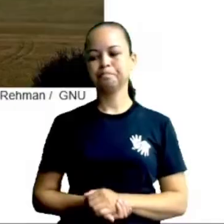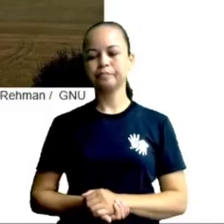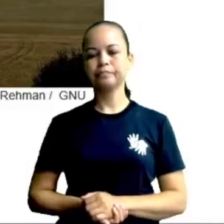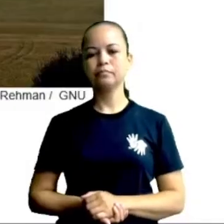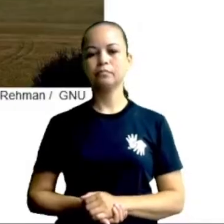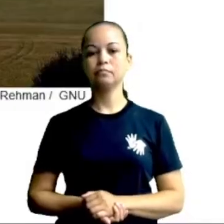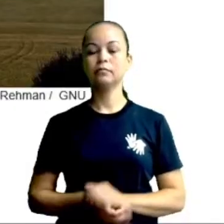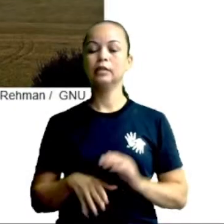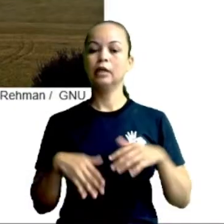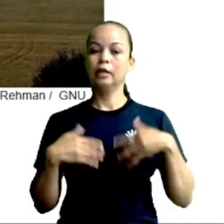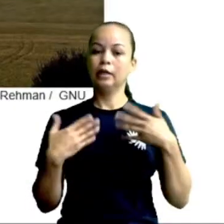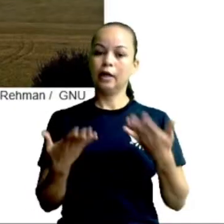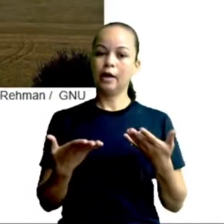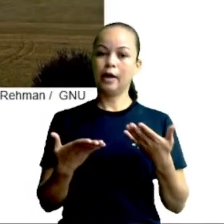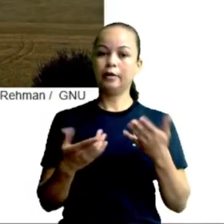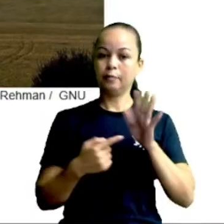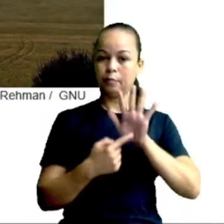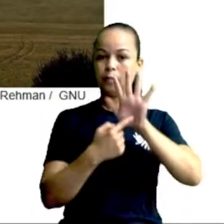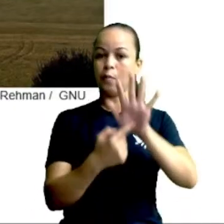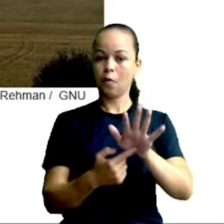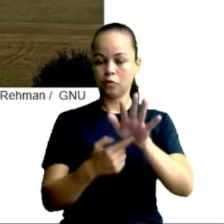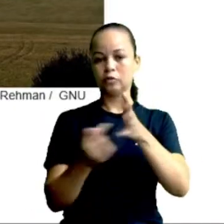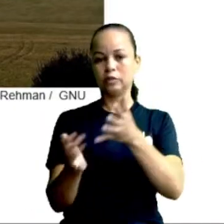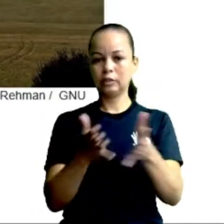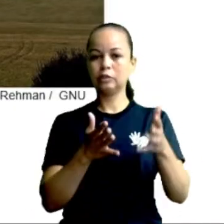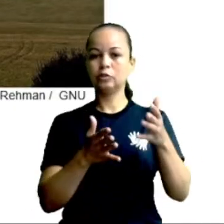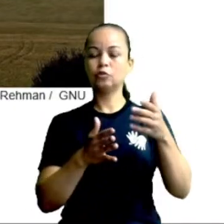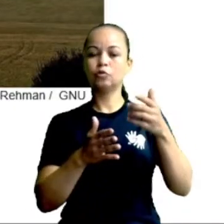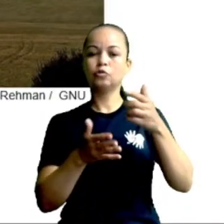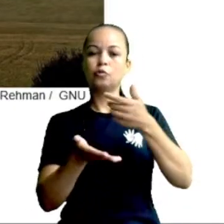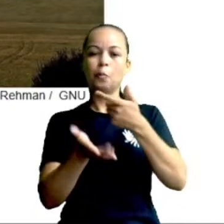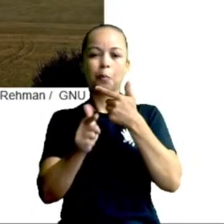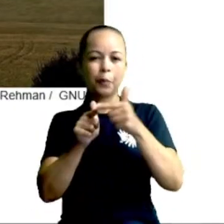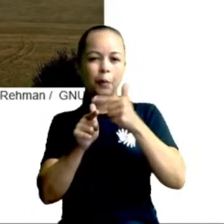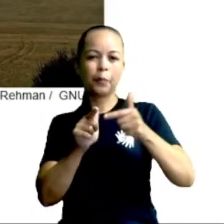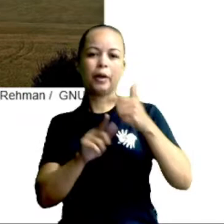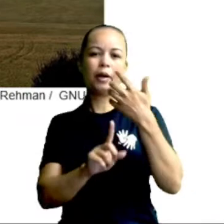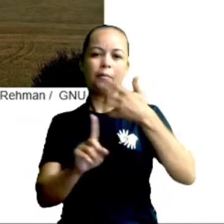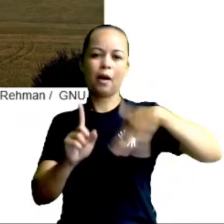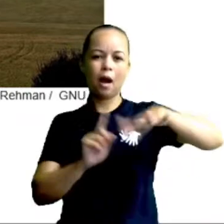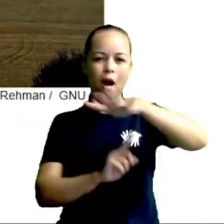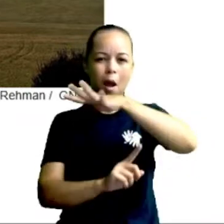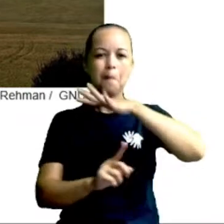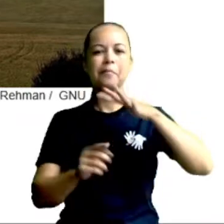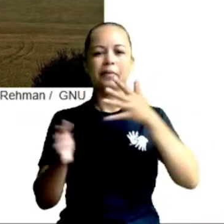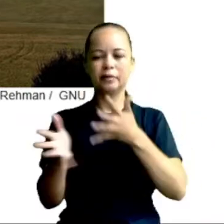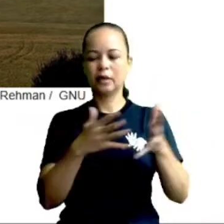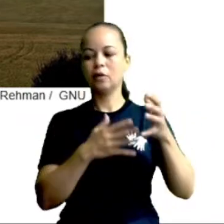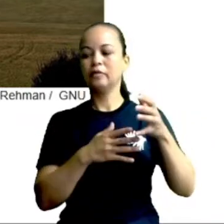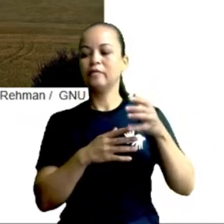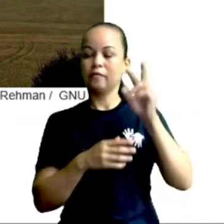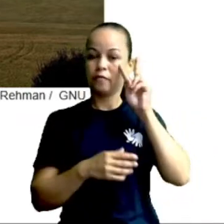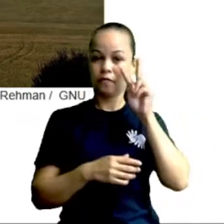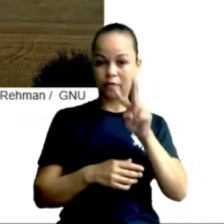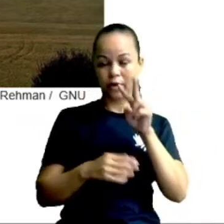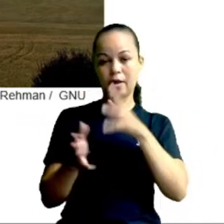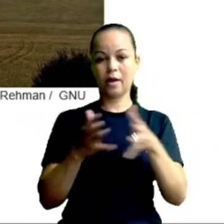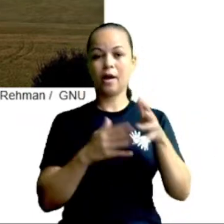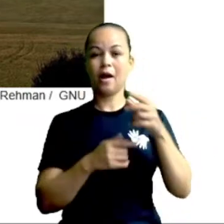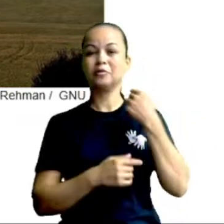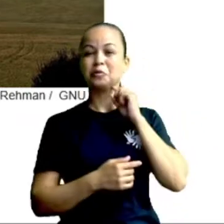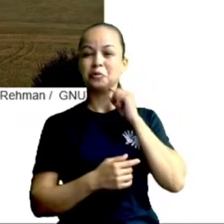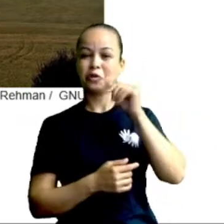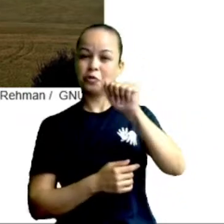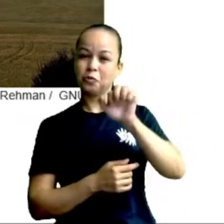E aí, dentro das poluições, né, desses problemas ambientais, aí a gente vai ver, né, essa imagem da poluição do ar, a gente vai ver aí